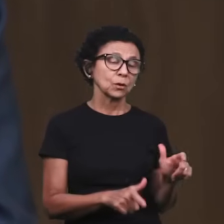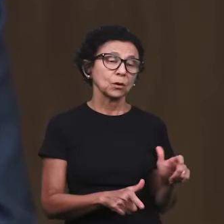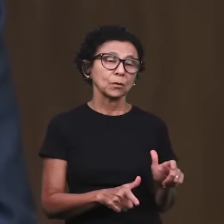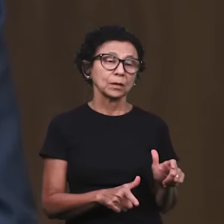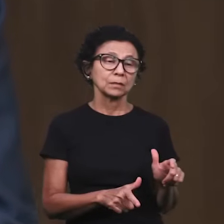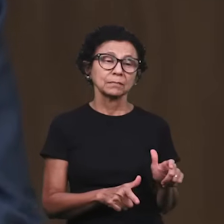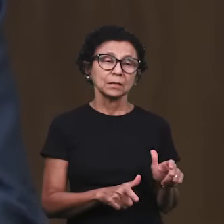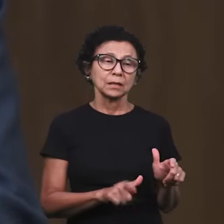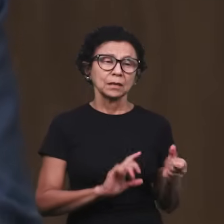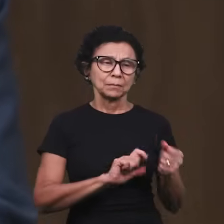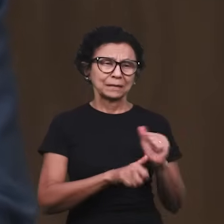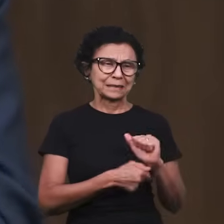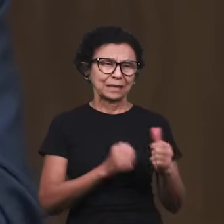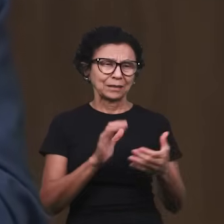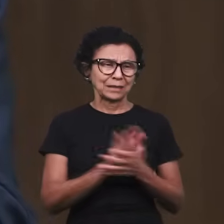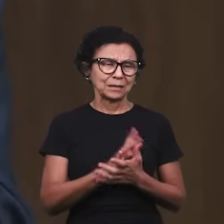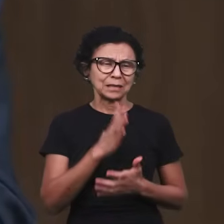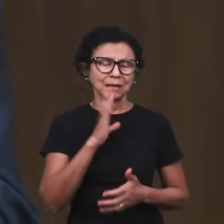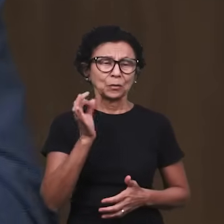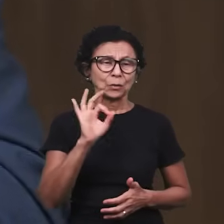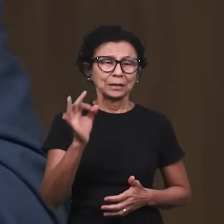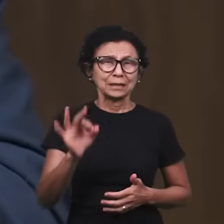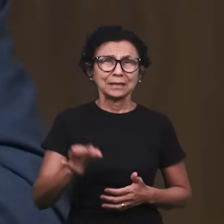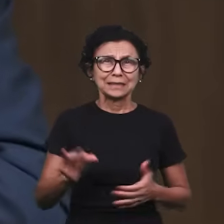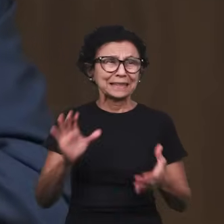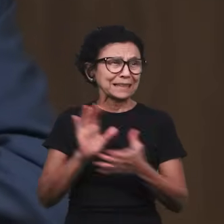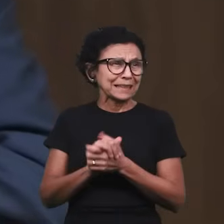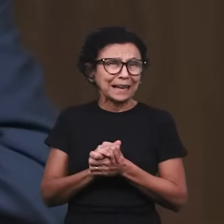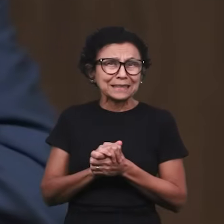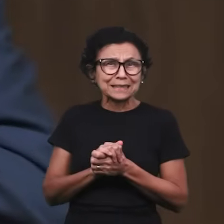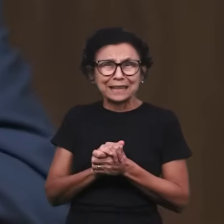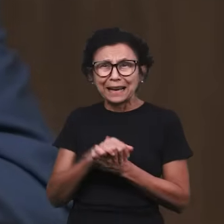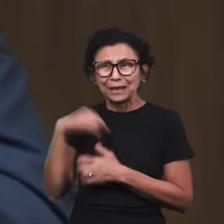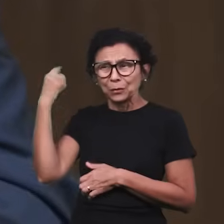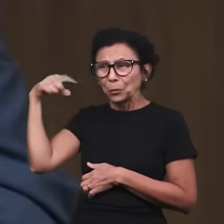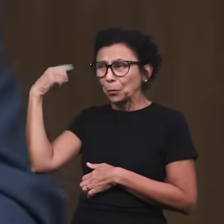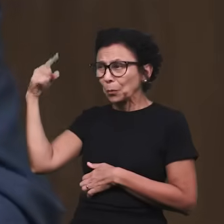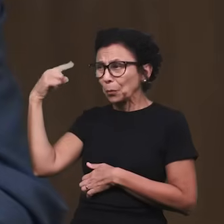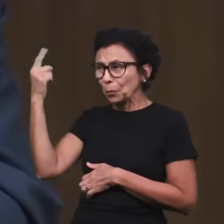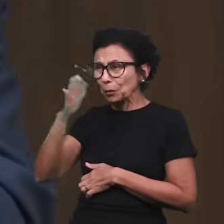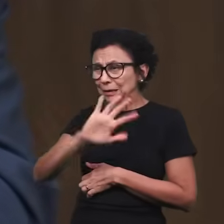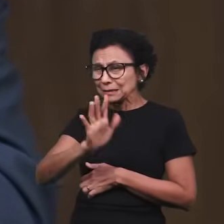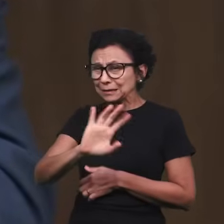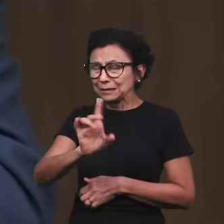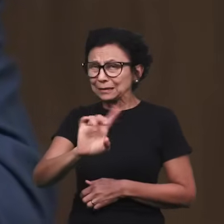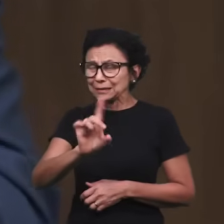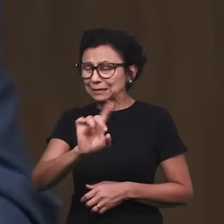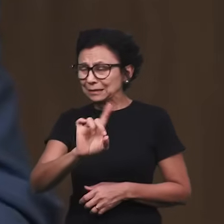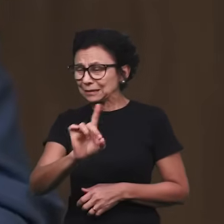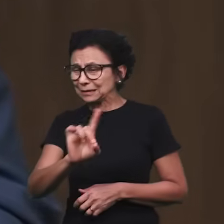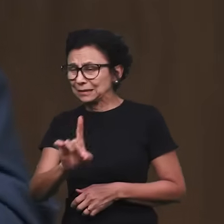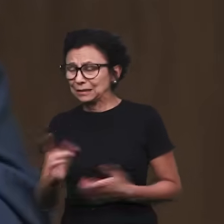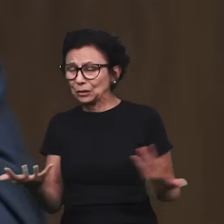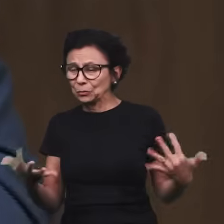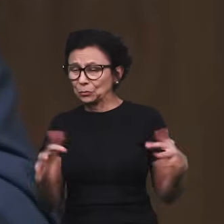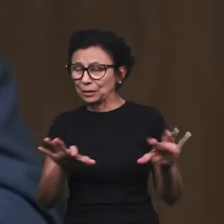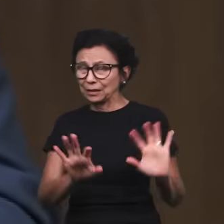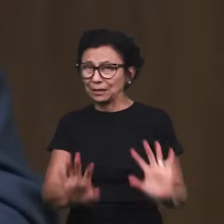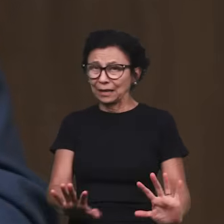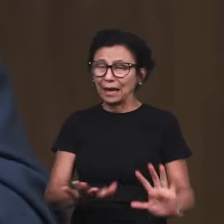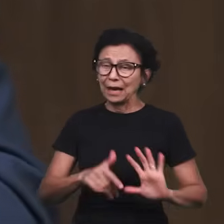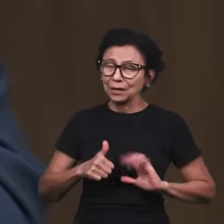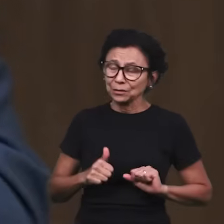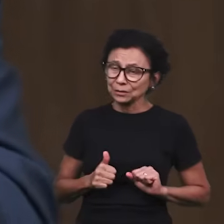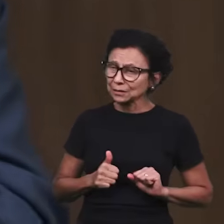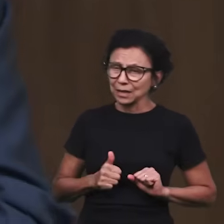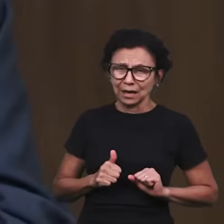casamento. Para eles, na verdade, é uma loucura. Não, que negócio, como isso não funciona, é uma pessoa diferente da outra, eu vou perder minha privacidade, eu